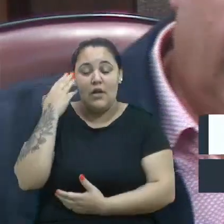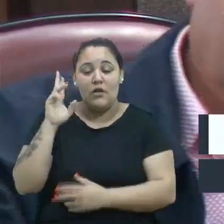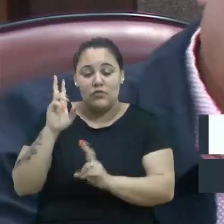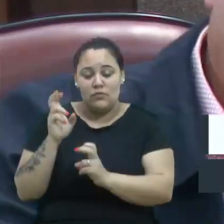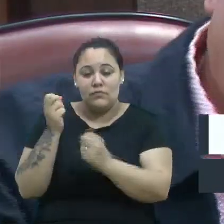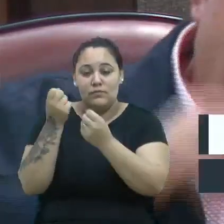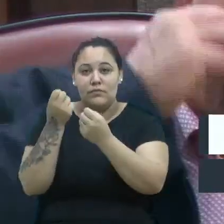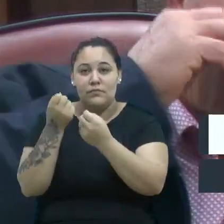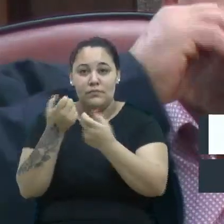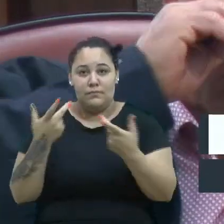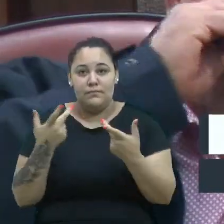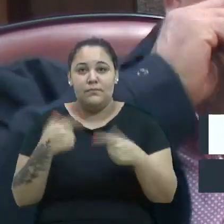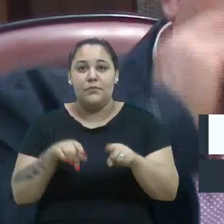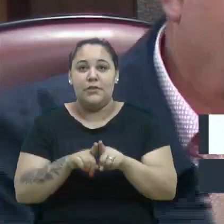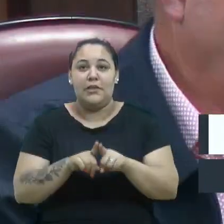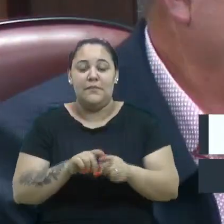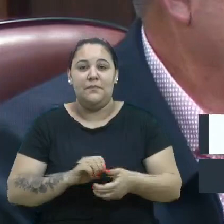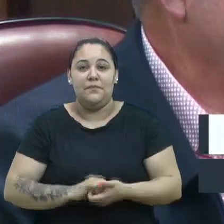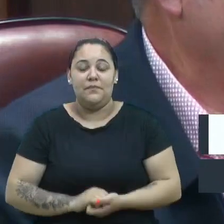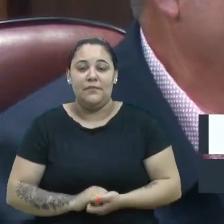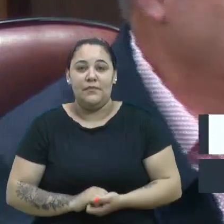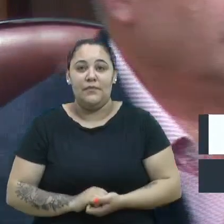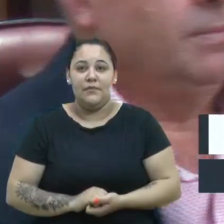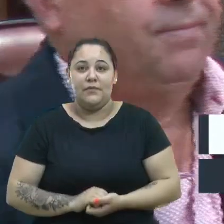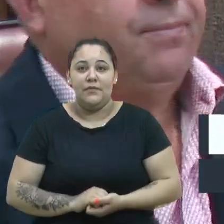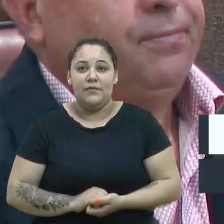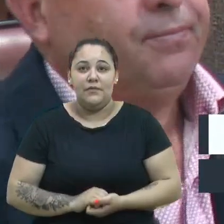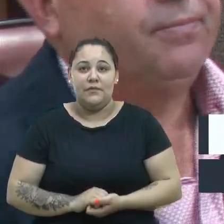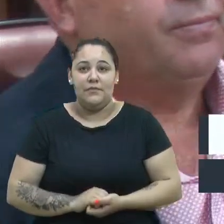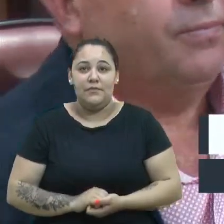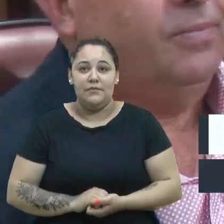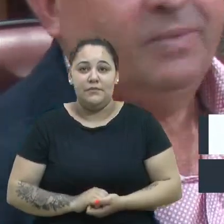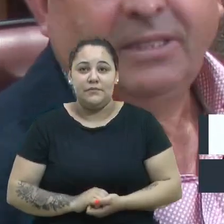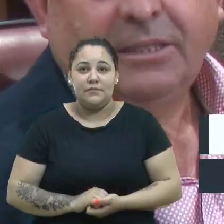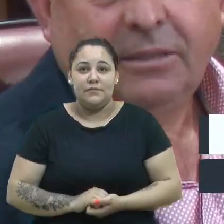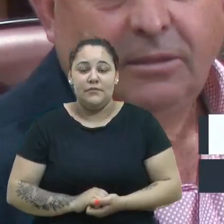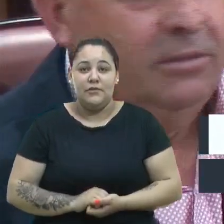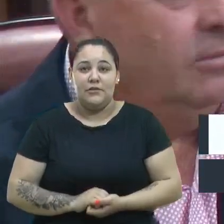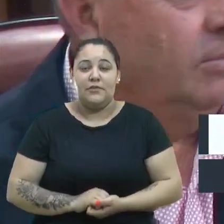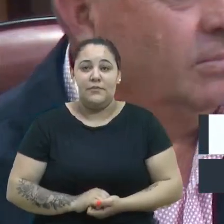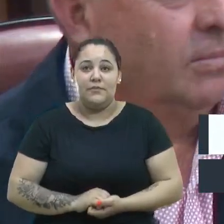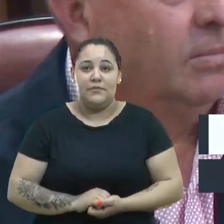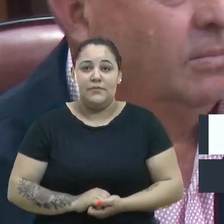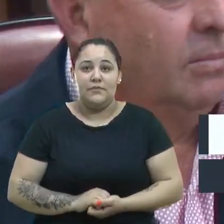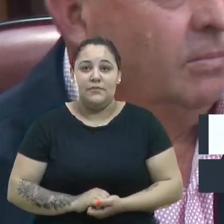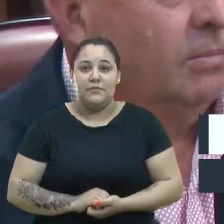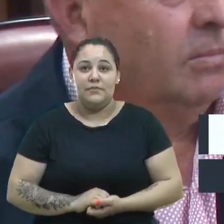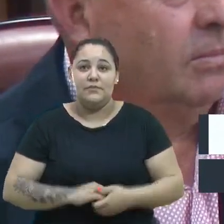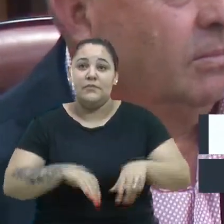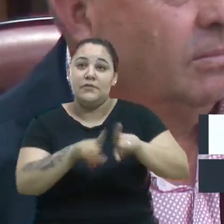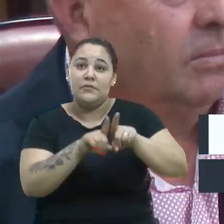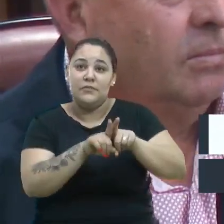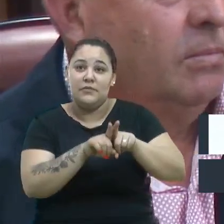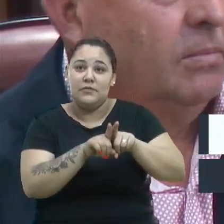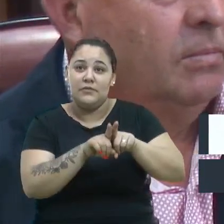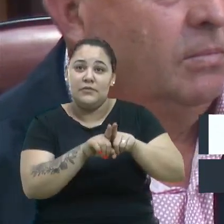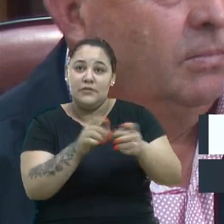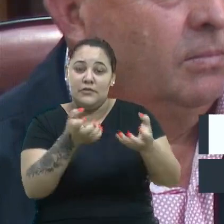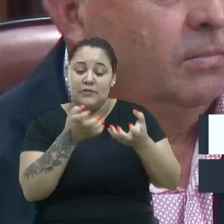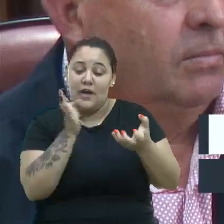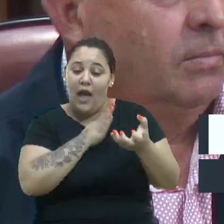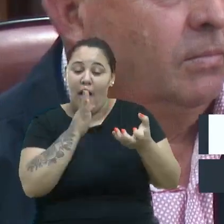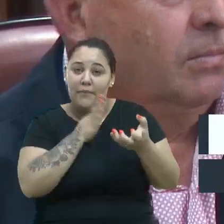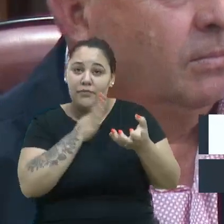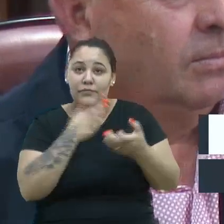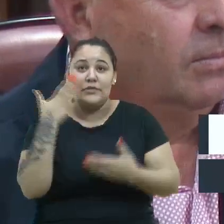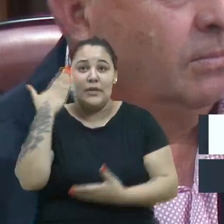e querendo ou não, mais cedo ou mais tarde vai vir essa obrigação, já tem vindo. Mas aqueles que se adiantarem, com certeza, vão